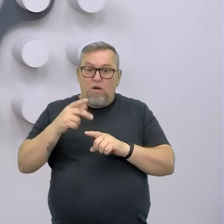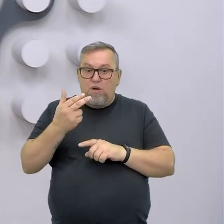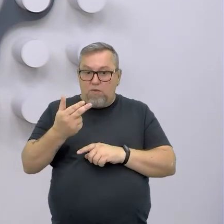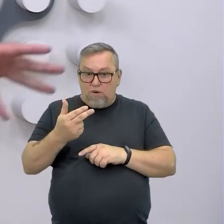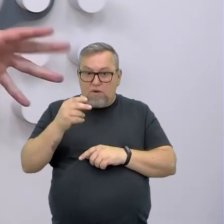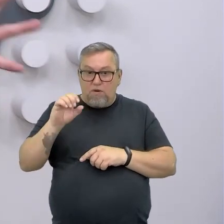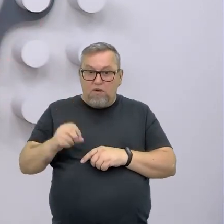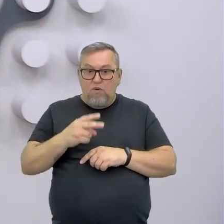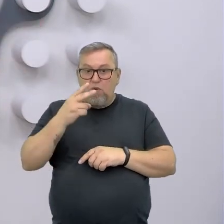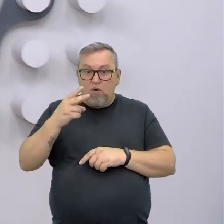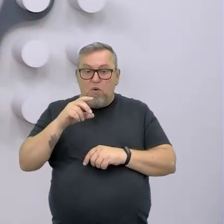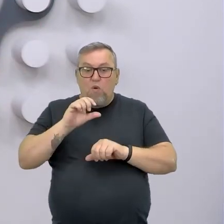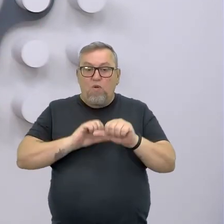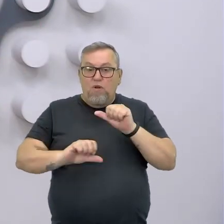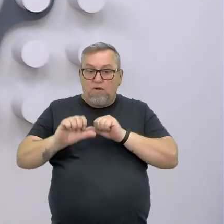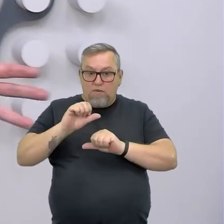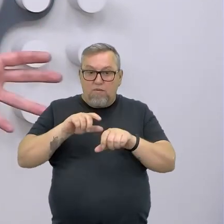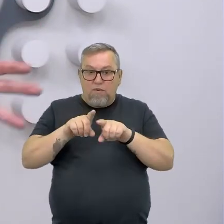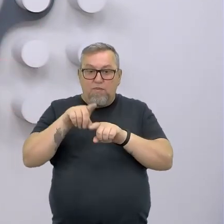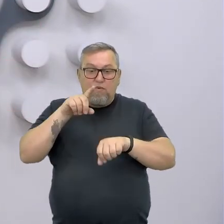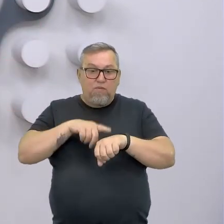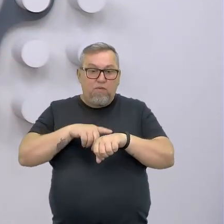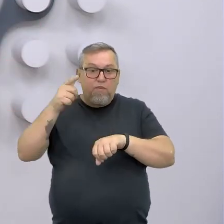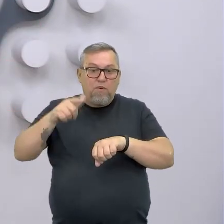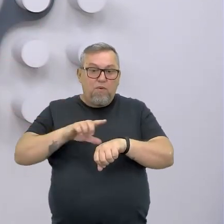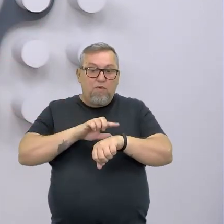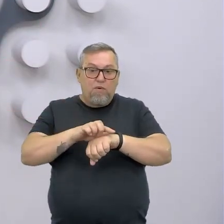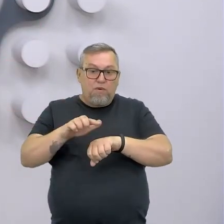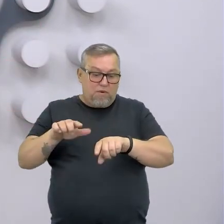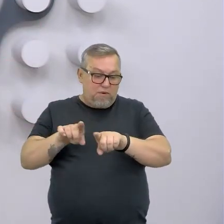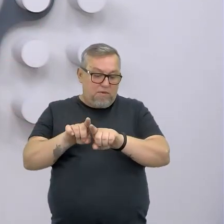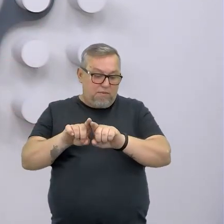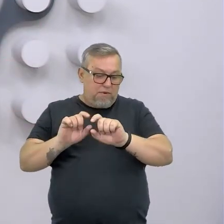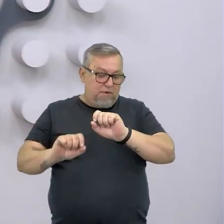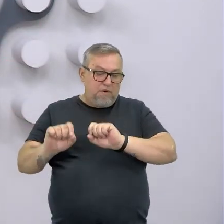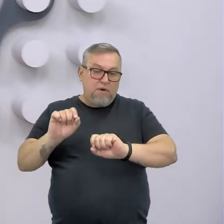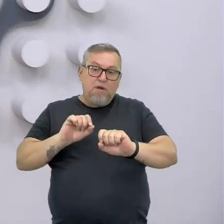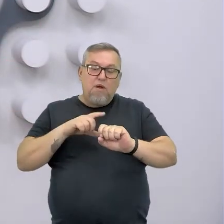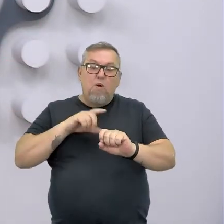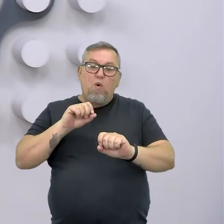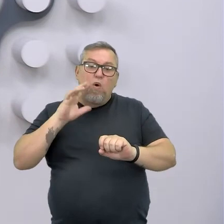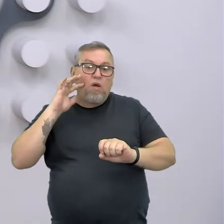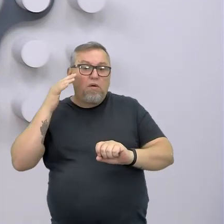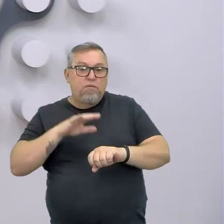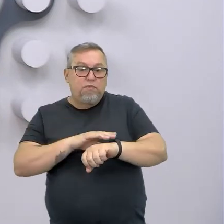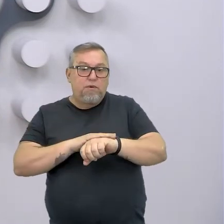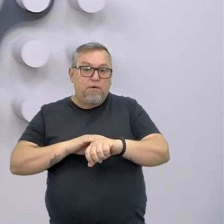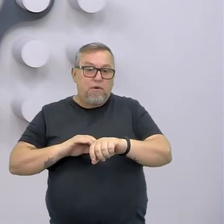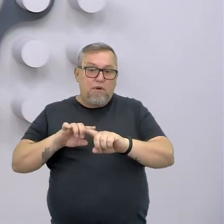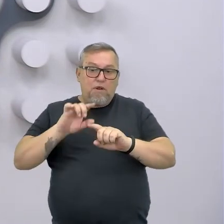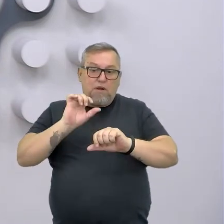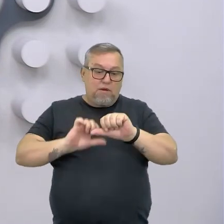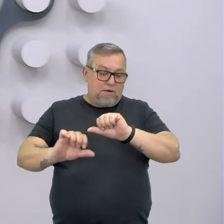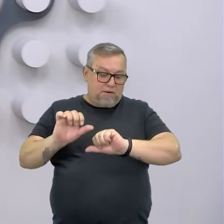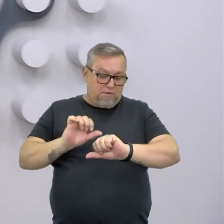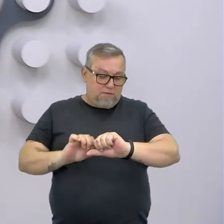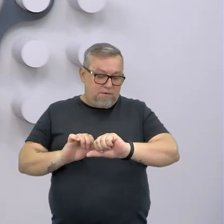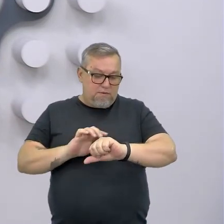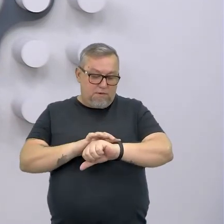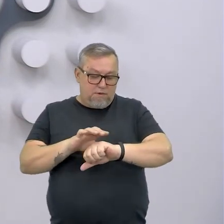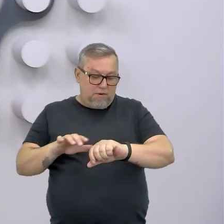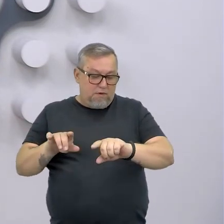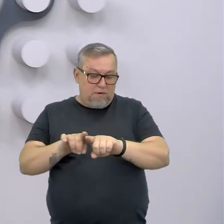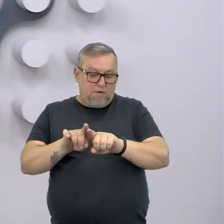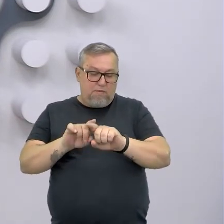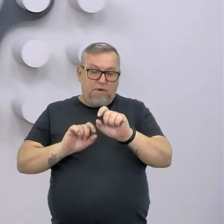iguais ou se elas se transformaram de um momento para outro, e entender também quais foram as causas dessas transformações, né? Se é que